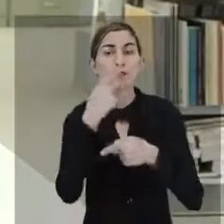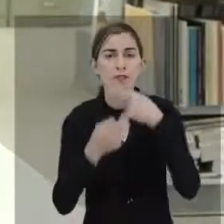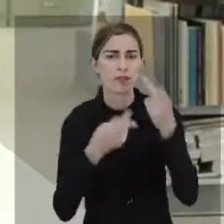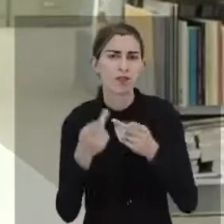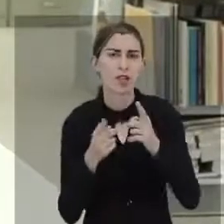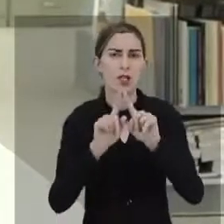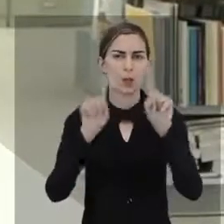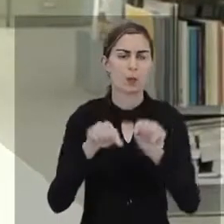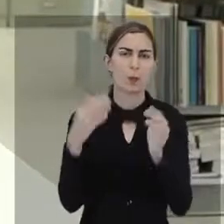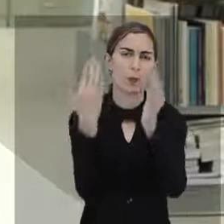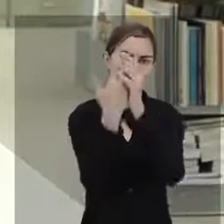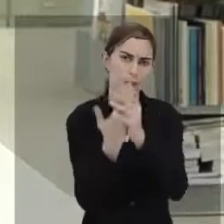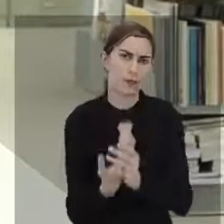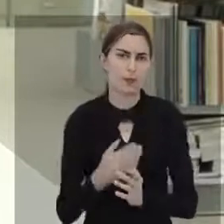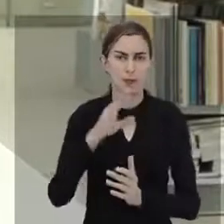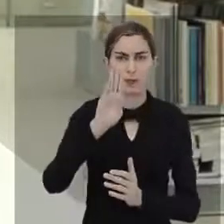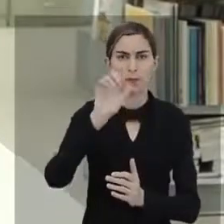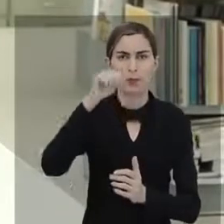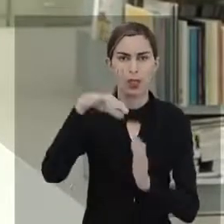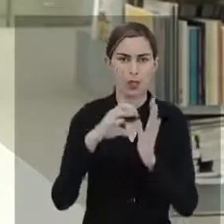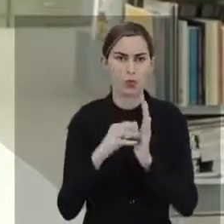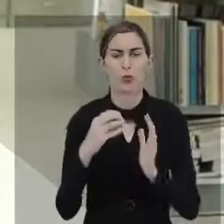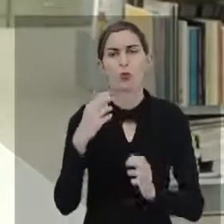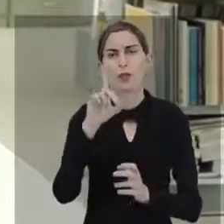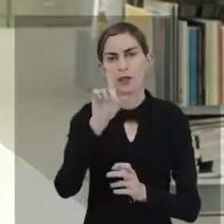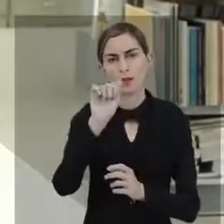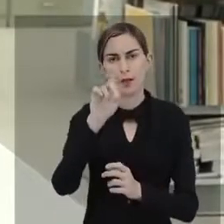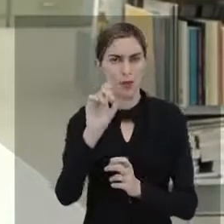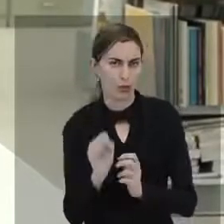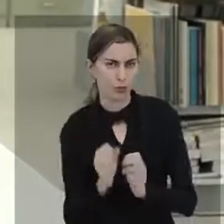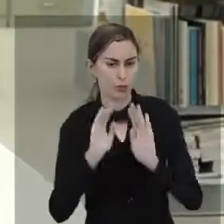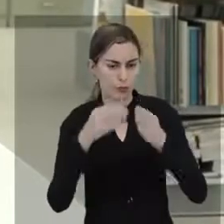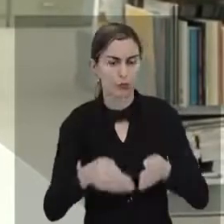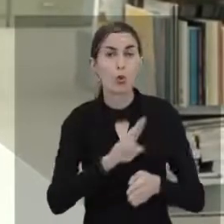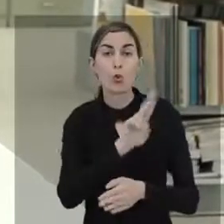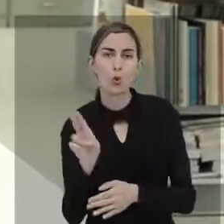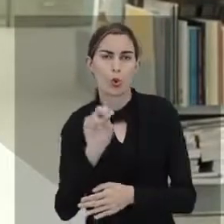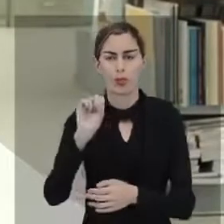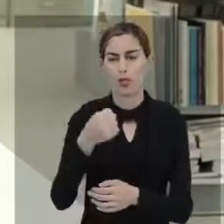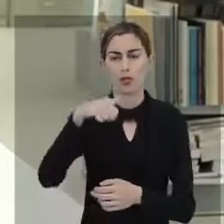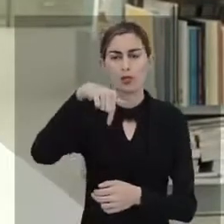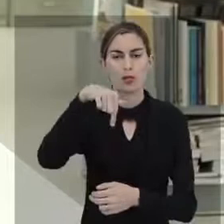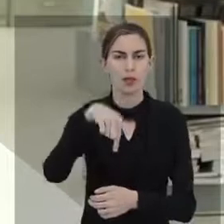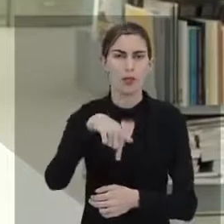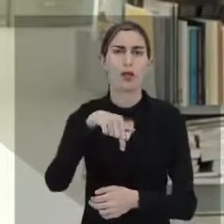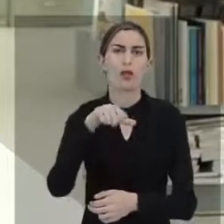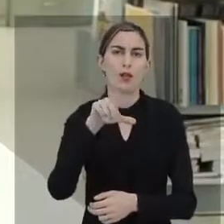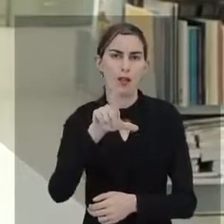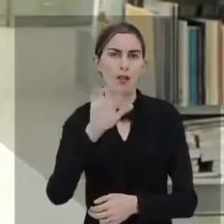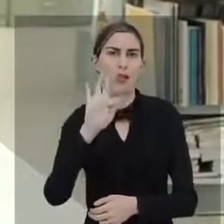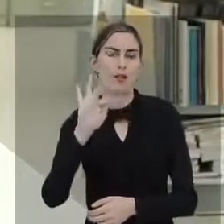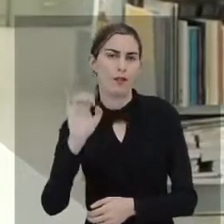de dados. Existe um banco de dados nativo, certo, no Android chamado SQLite. Ele faz parte